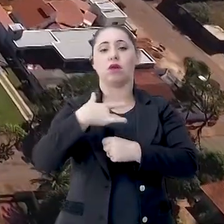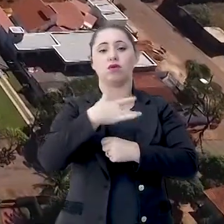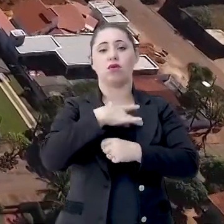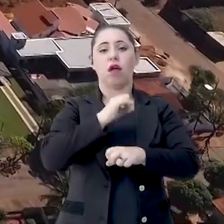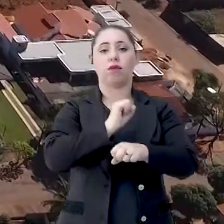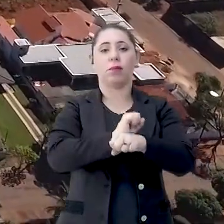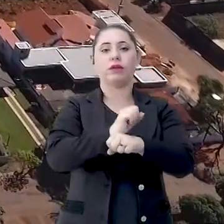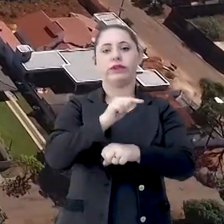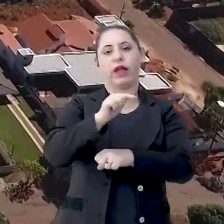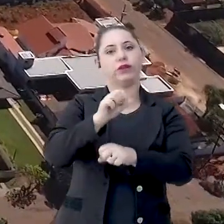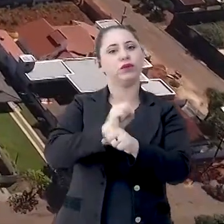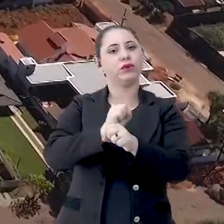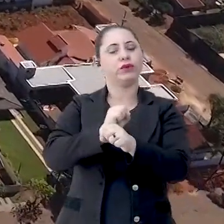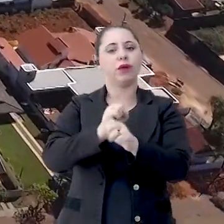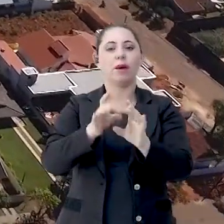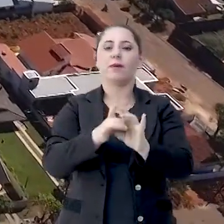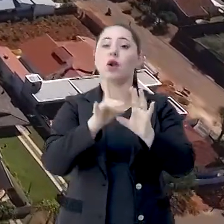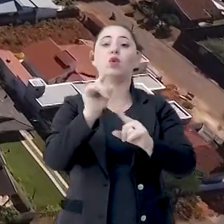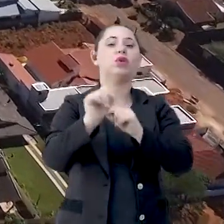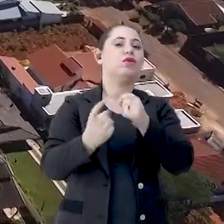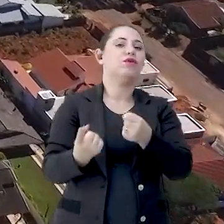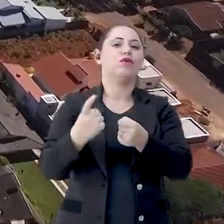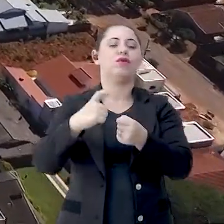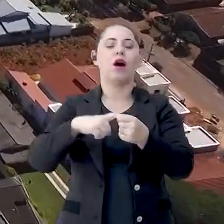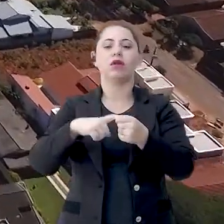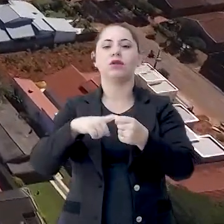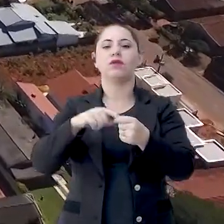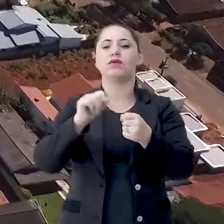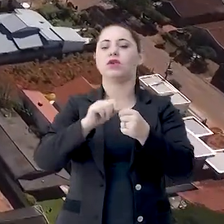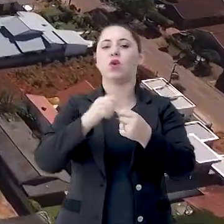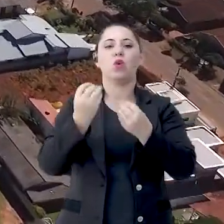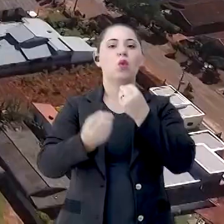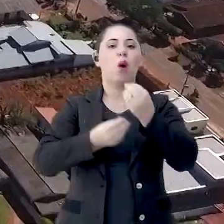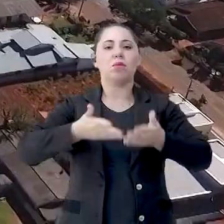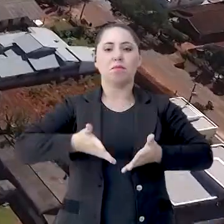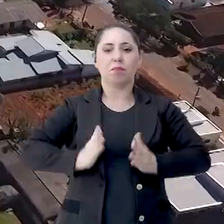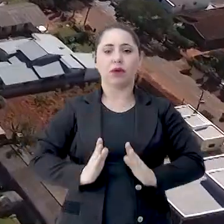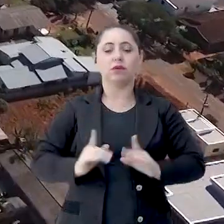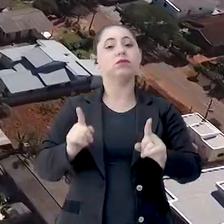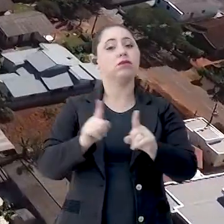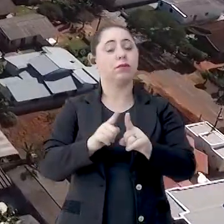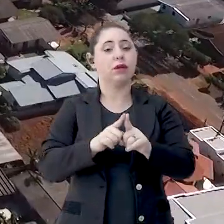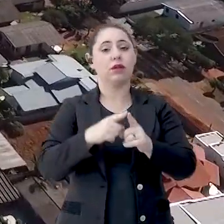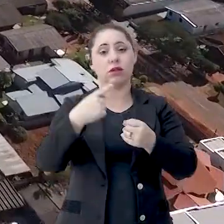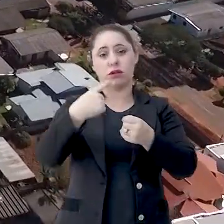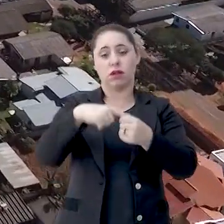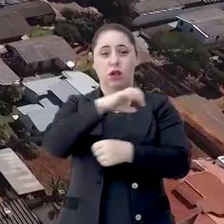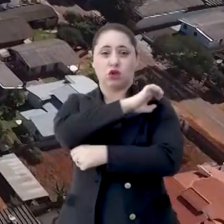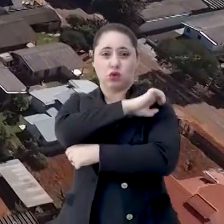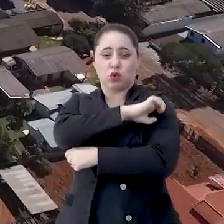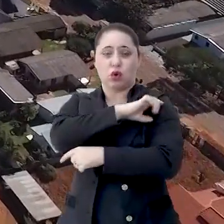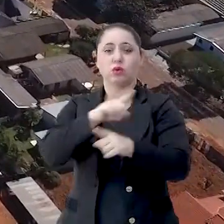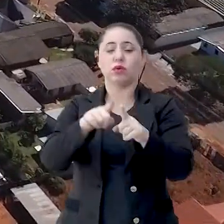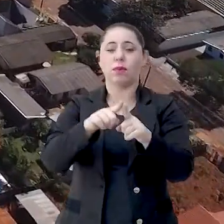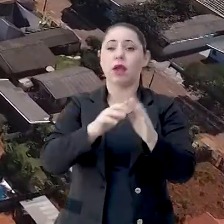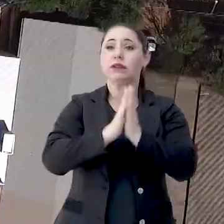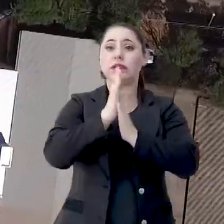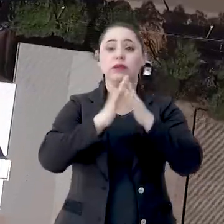ser destinada à Fundação de Saúde Terezinha Piroli, demandando um investimento de mais de R$700